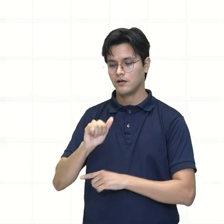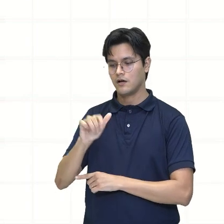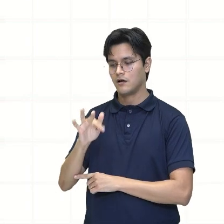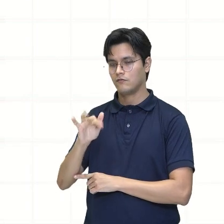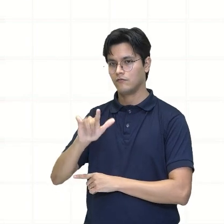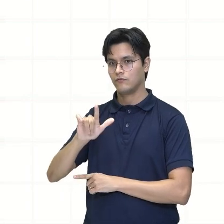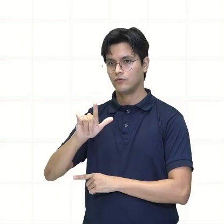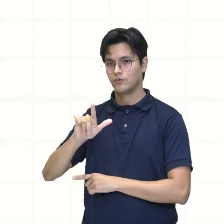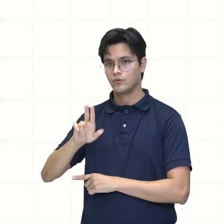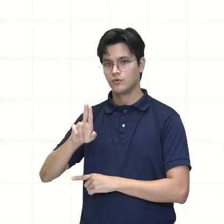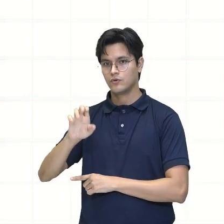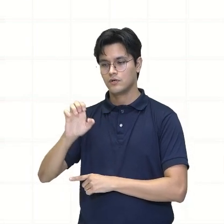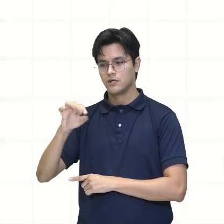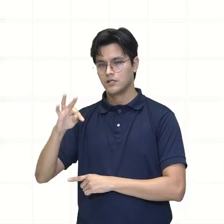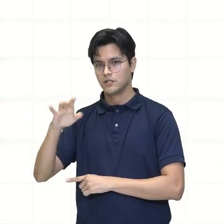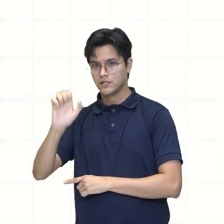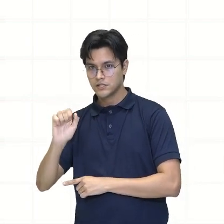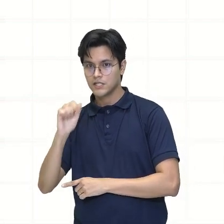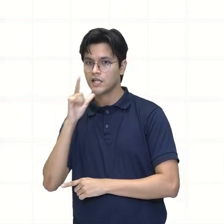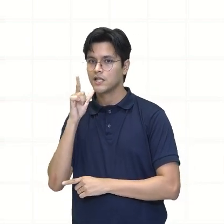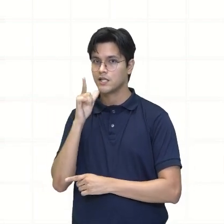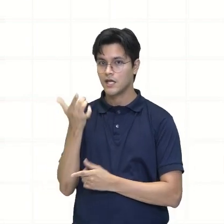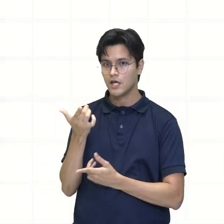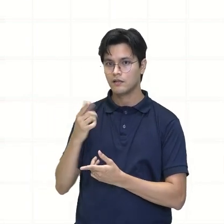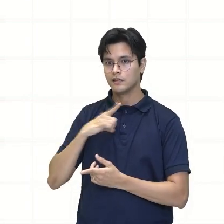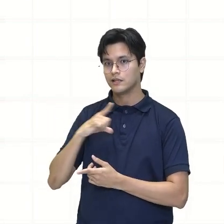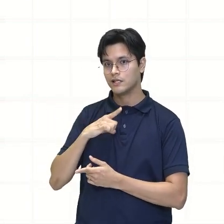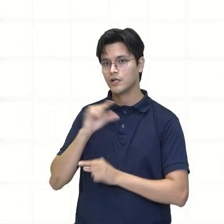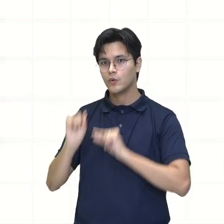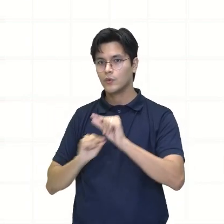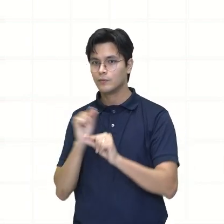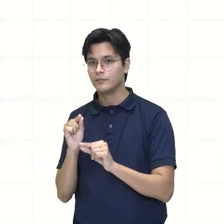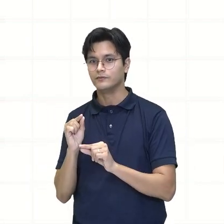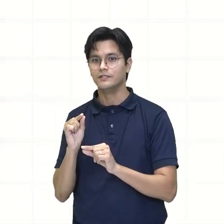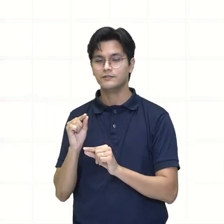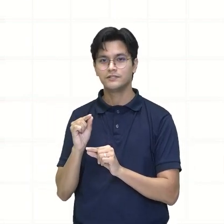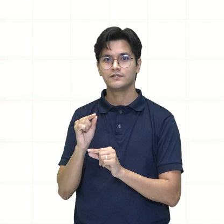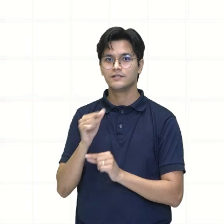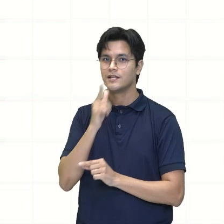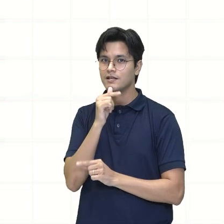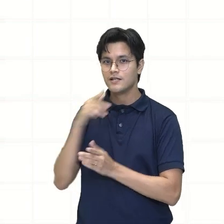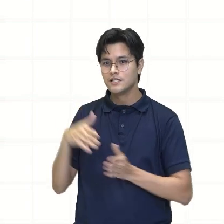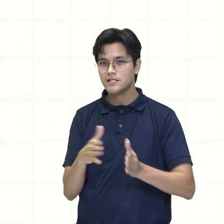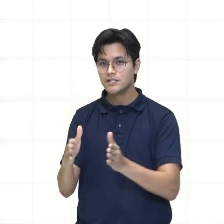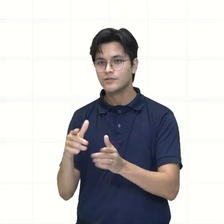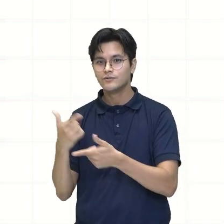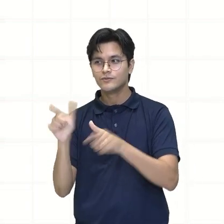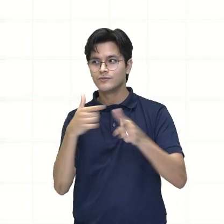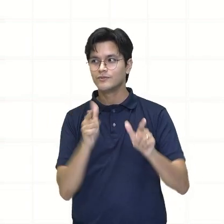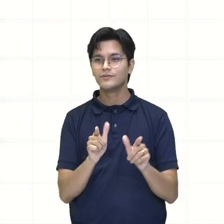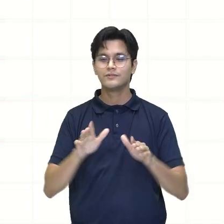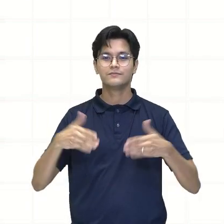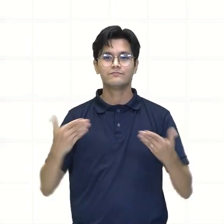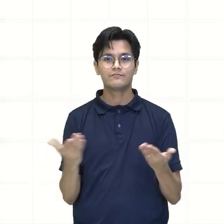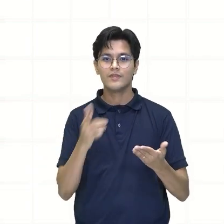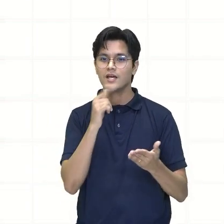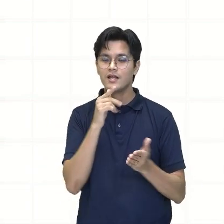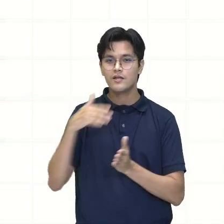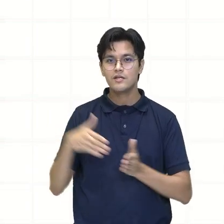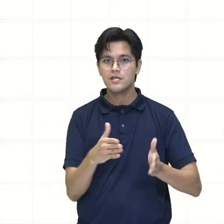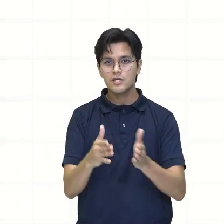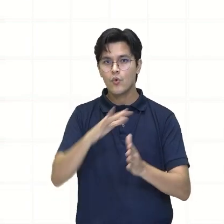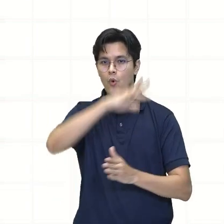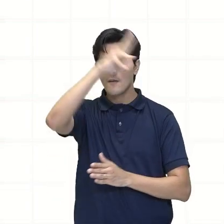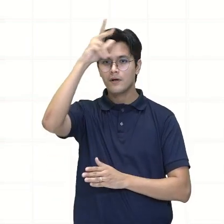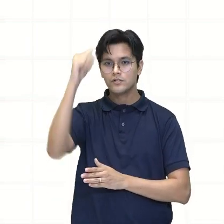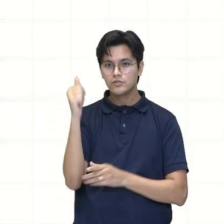amazônica. Qual é o principal rio da bacia amazônica? O rio Amazonas. E quem vão ser ali os seus afluentes? Nós vamos